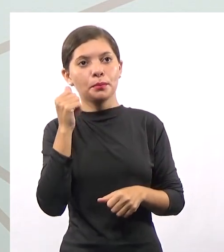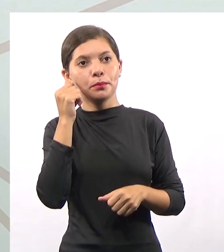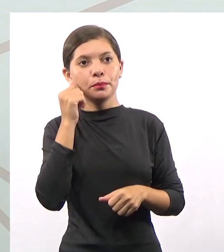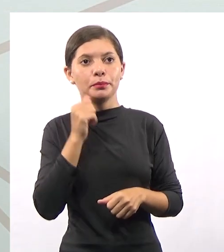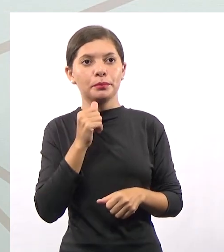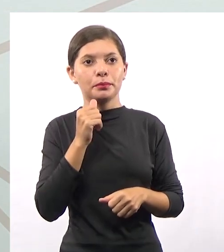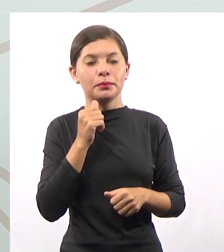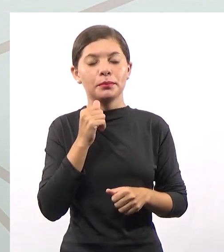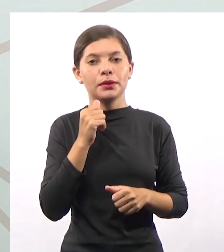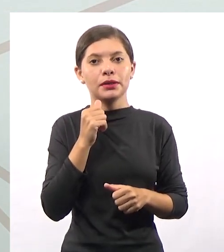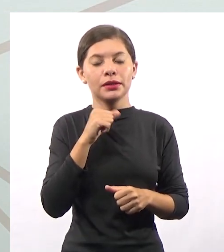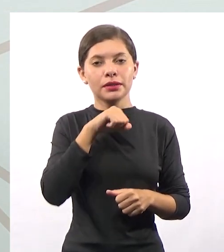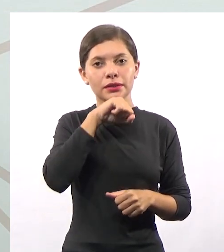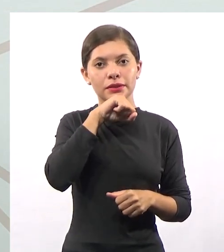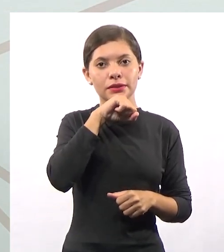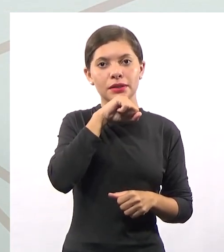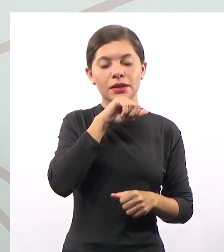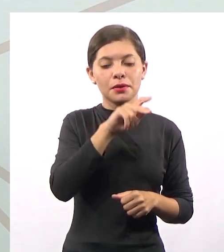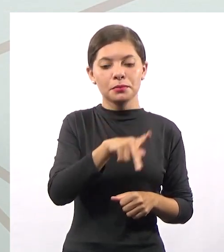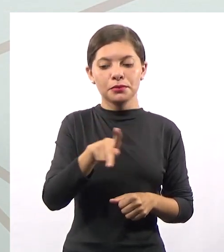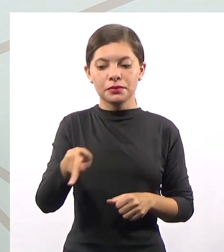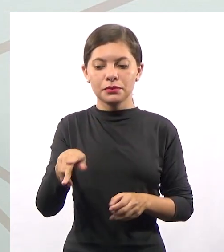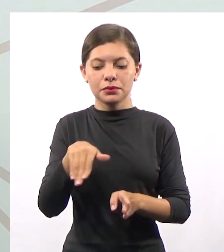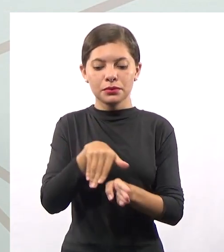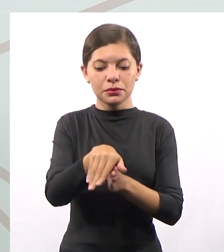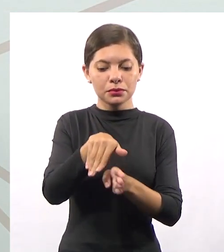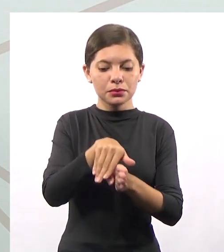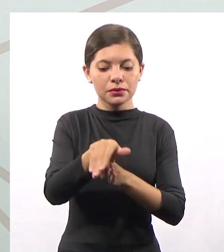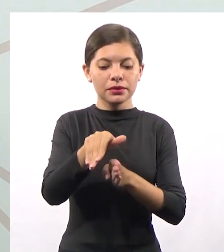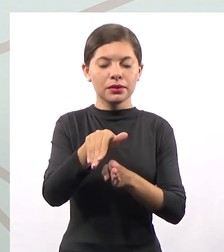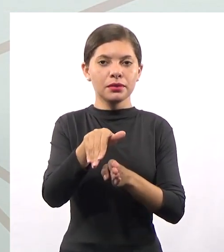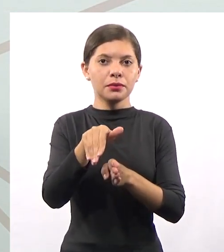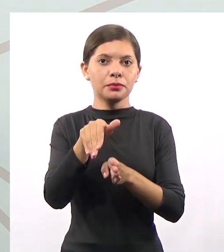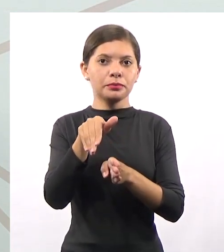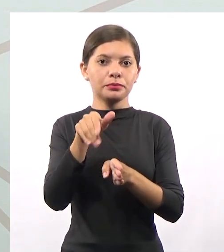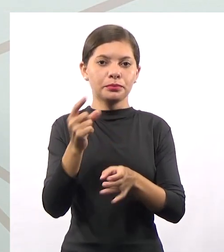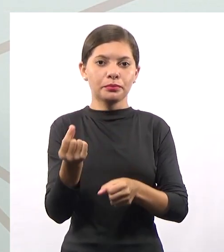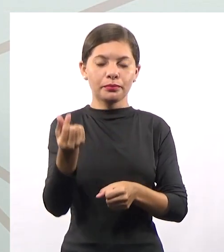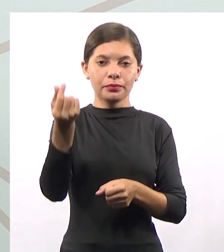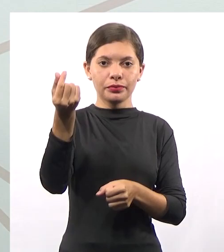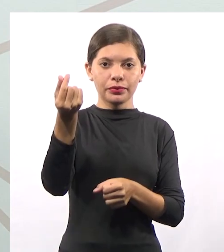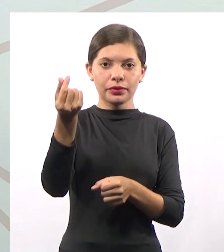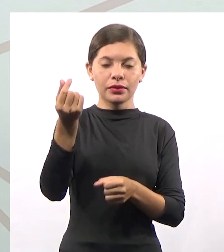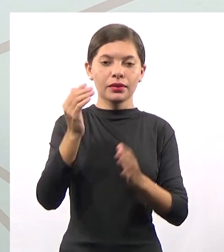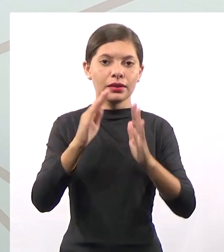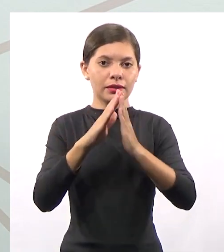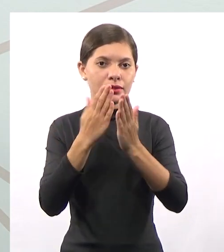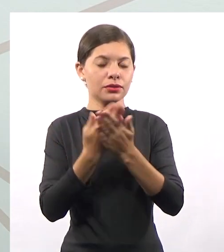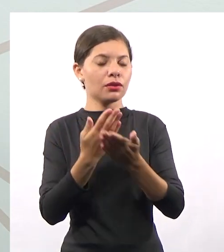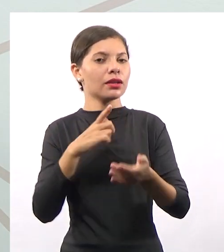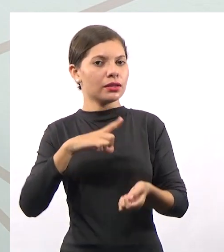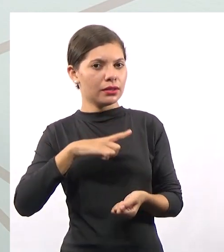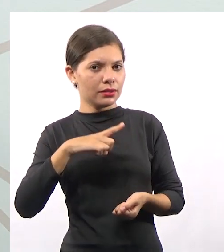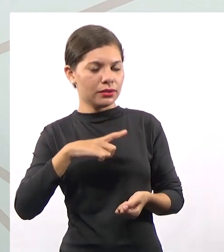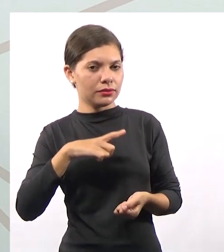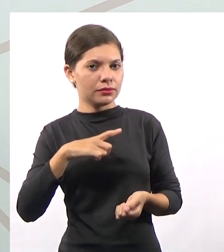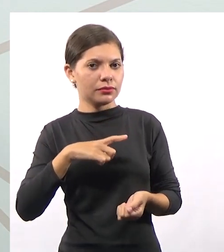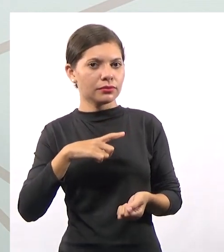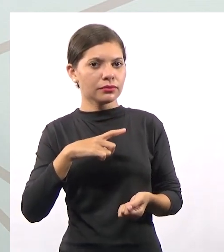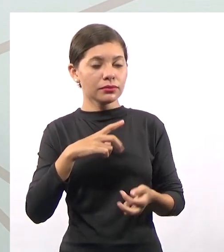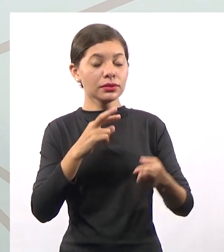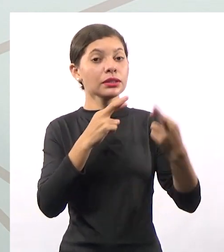Professores, todo o Conselho financeiro das escolas, porque nós temos conselhos financeiros na